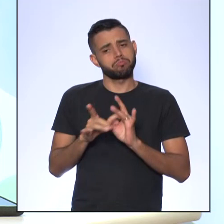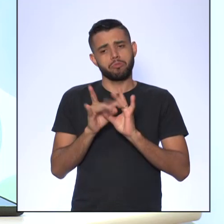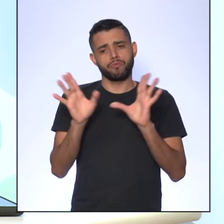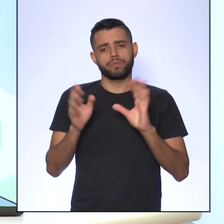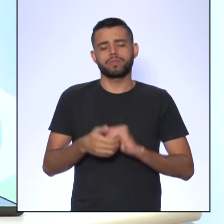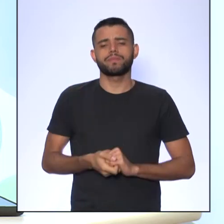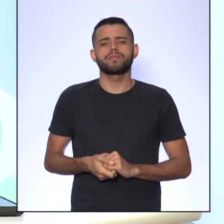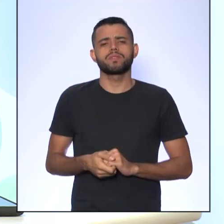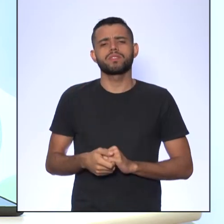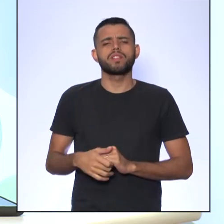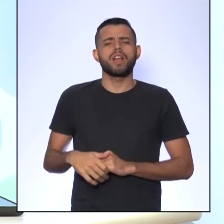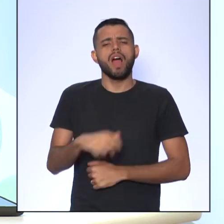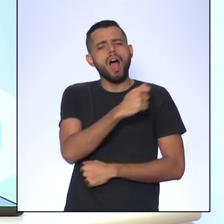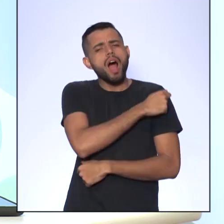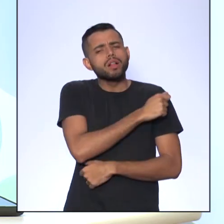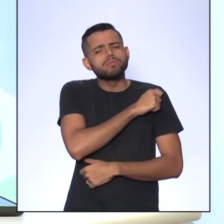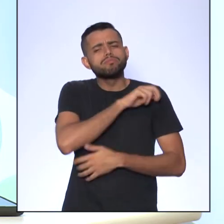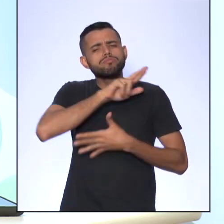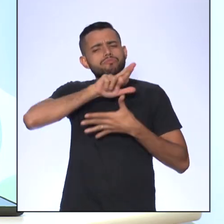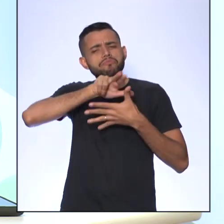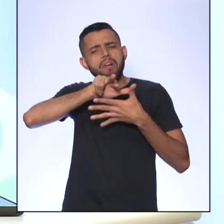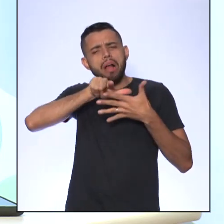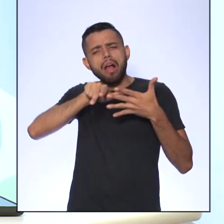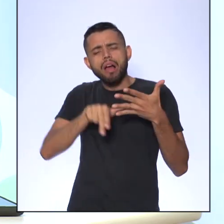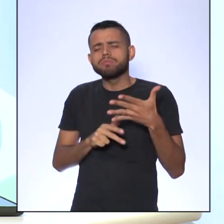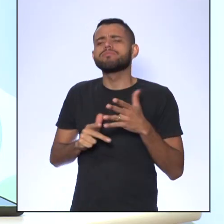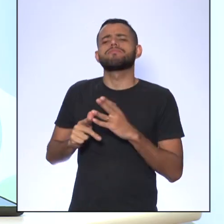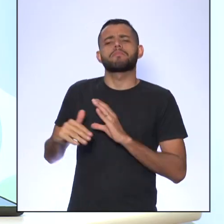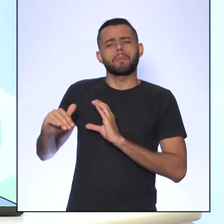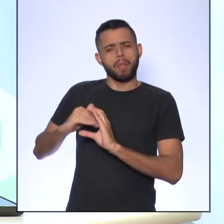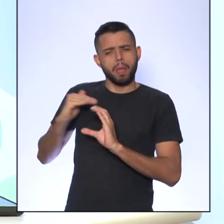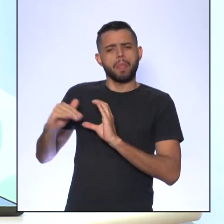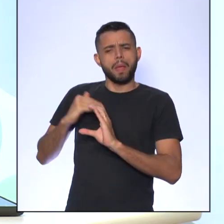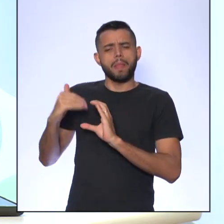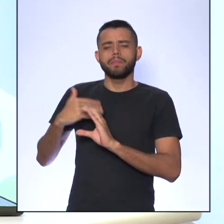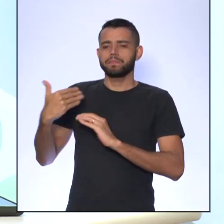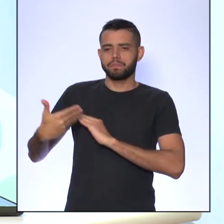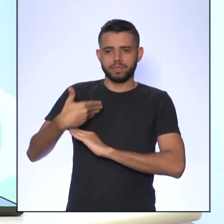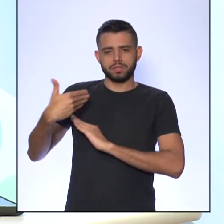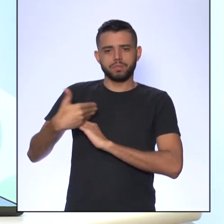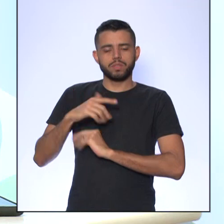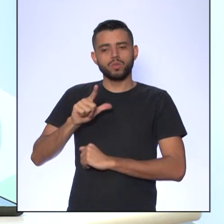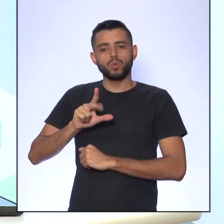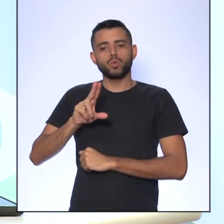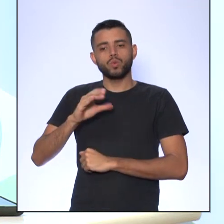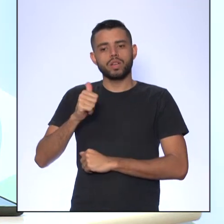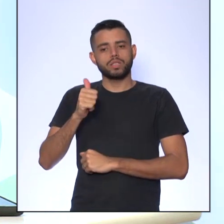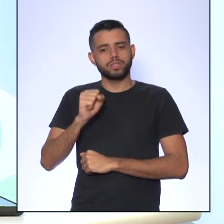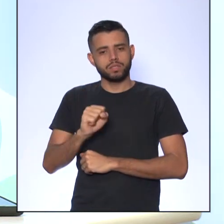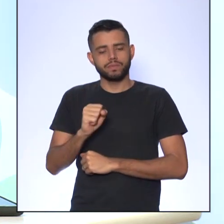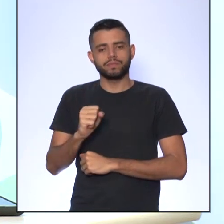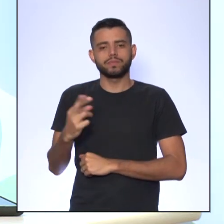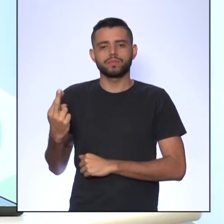Almir, Otávio, Carlos, Lucas, Bianca estão participando aqui. O Lucas, respondeu